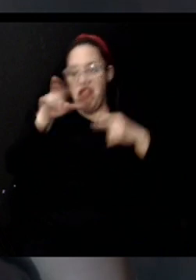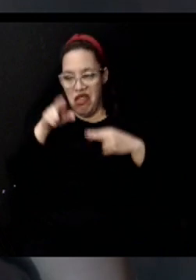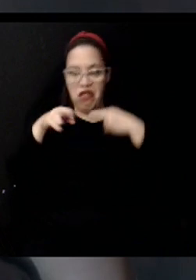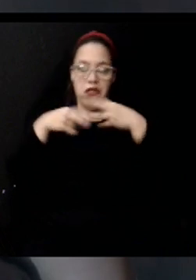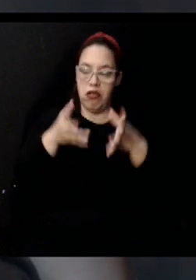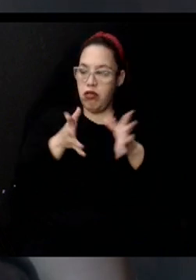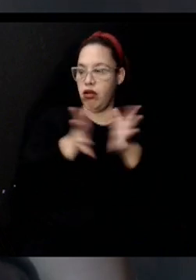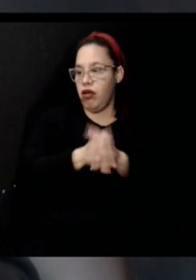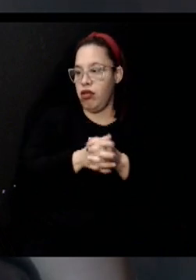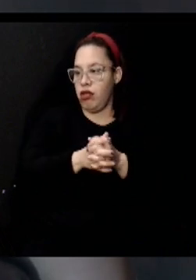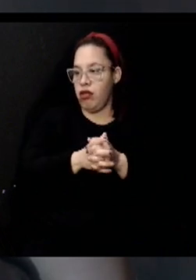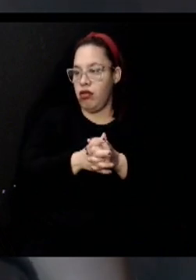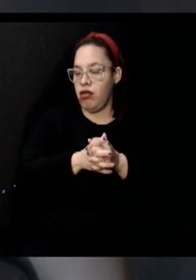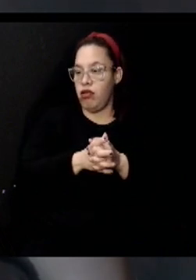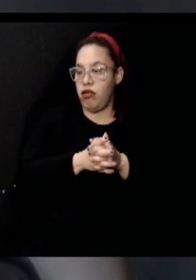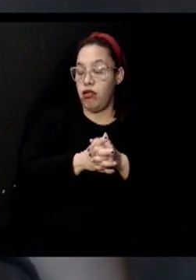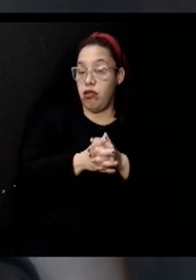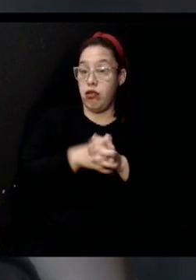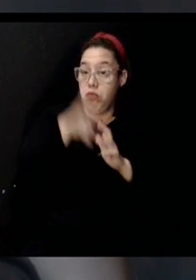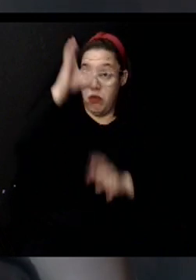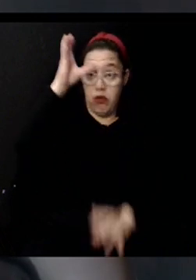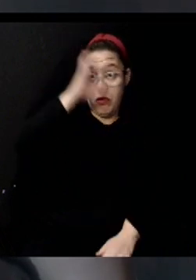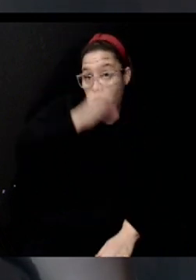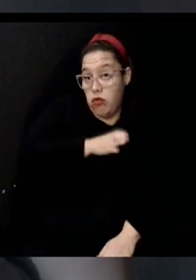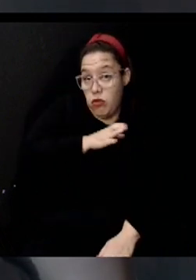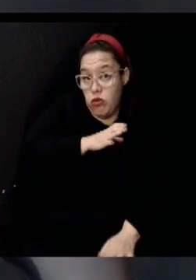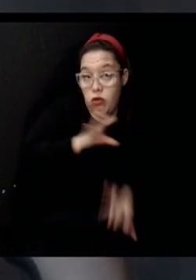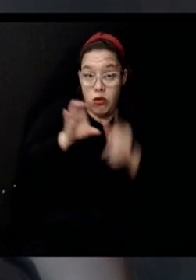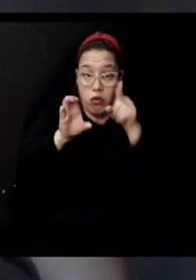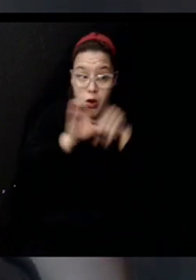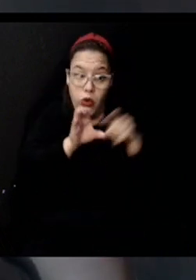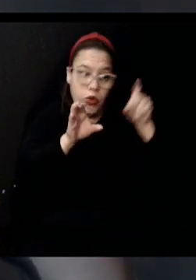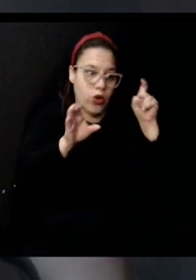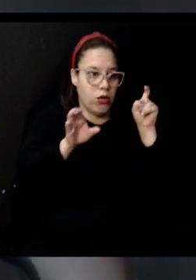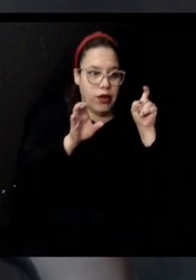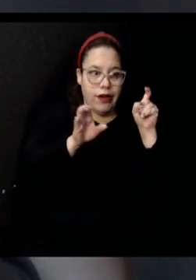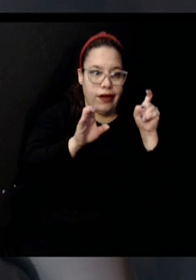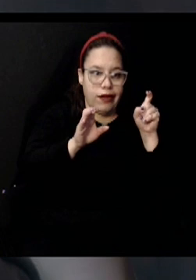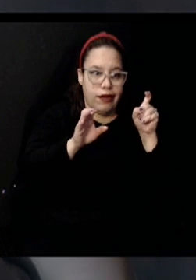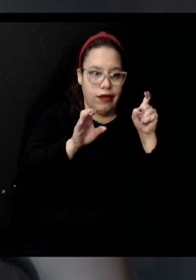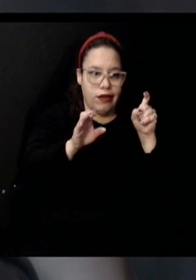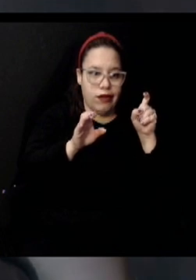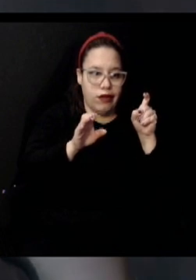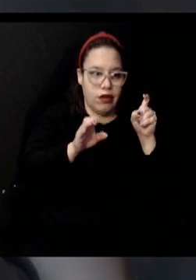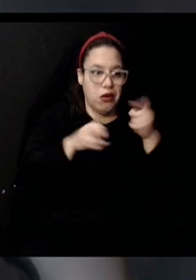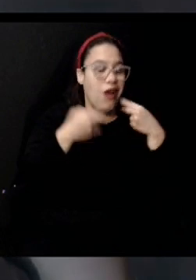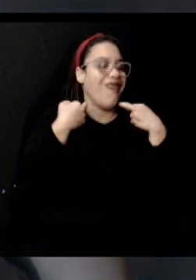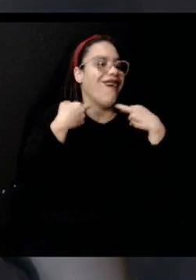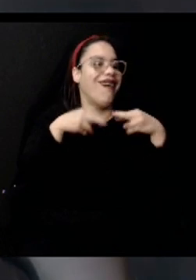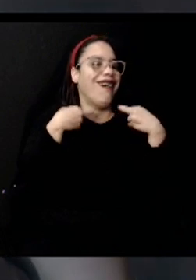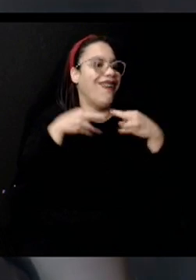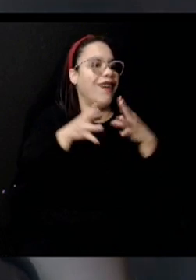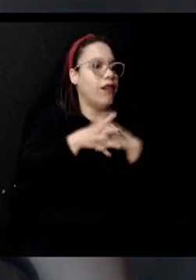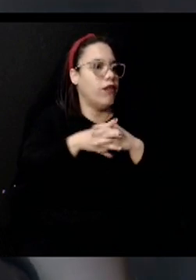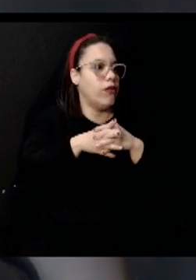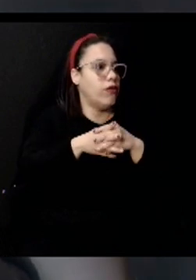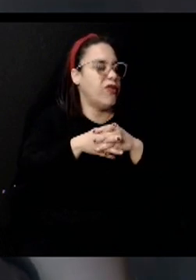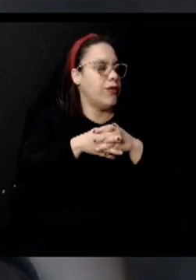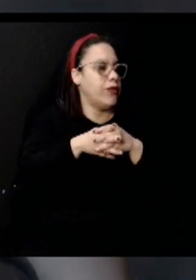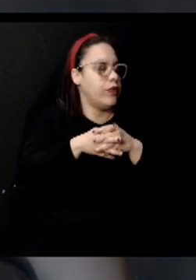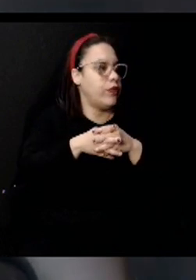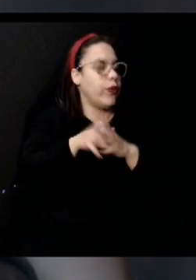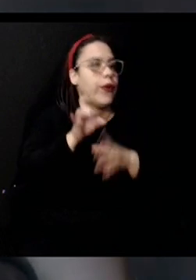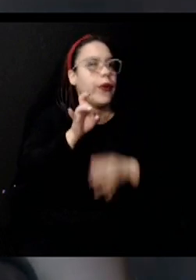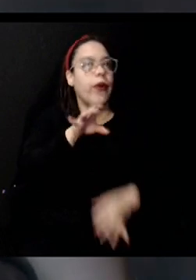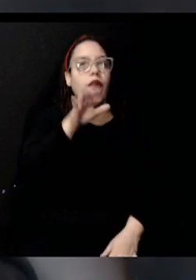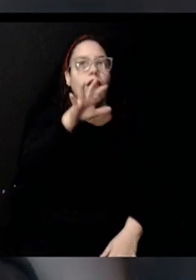ela, para o cidadão, uma autonomia. Uhum. Então, Perfeito. a reclamação não é vista só como uma coisa ruim,